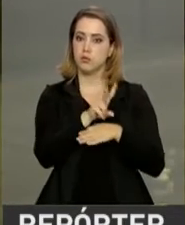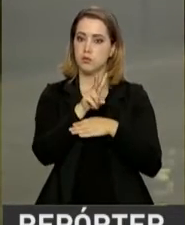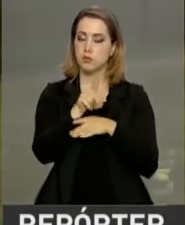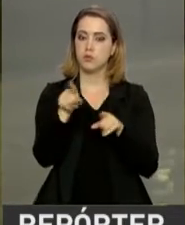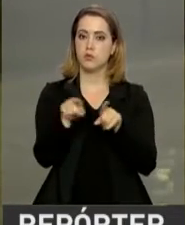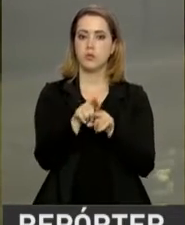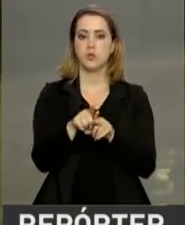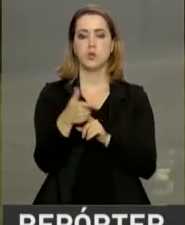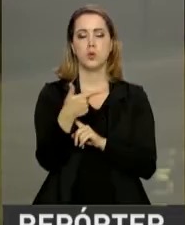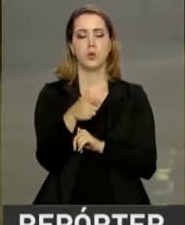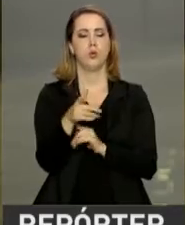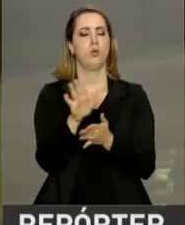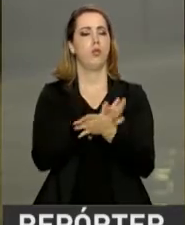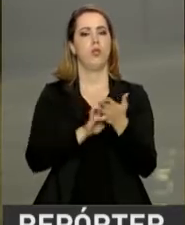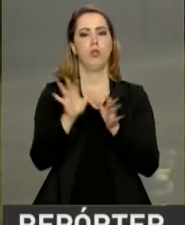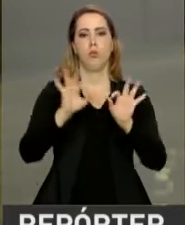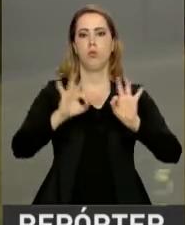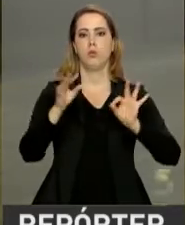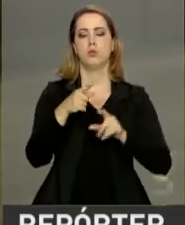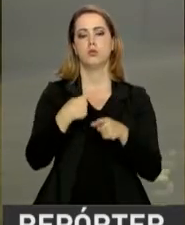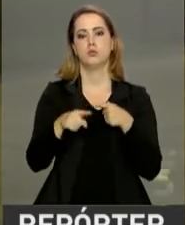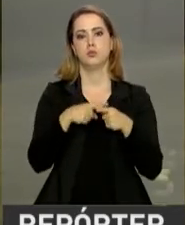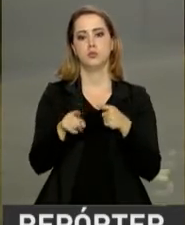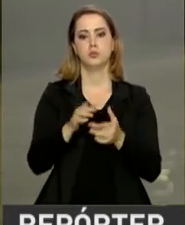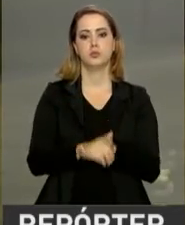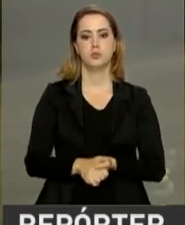não vão ser prejudicados